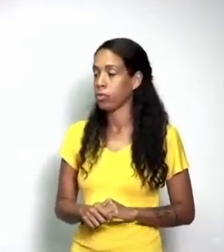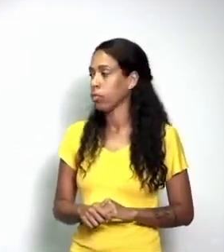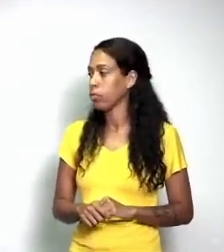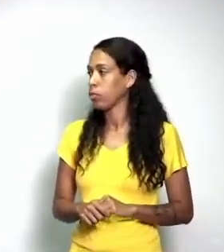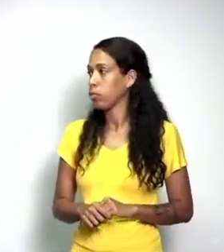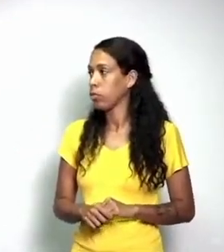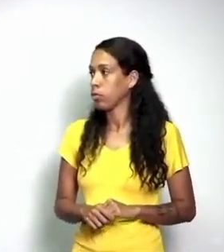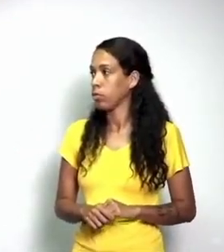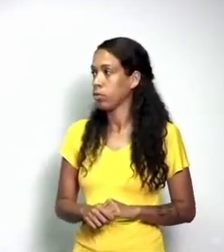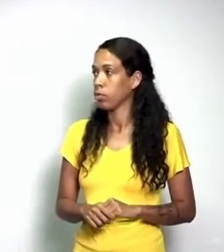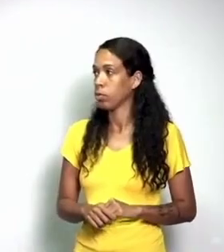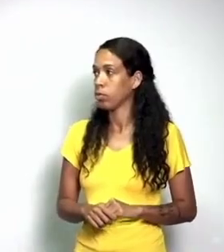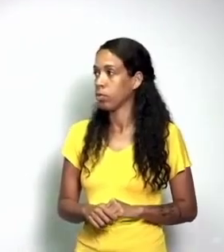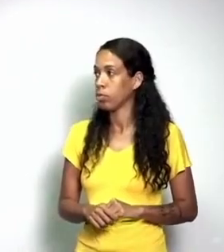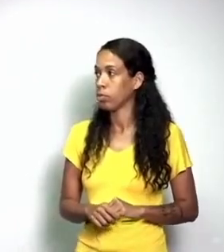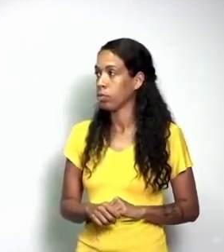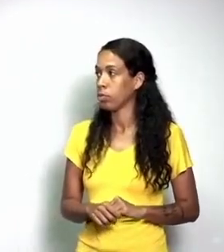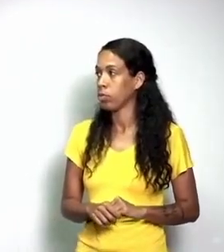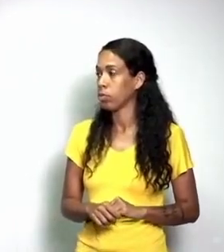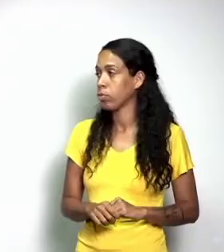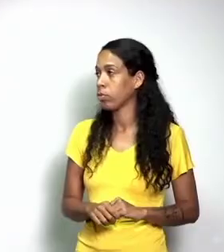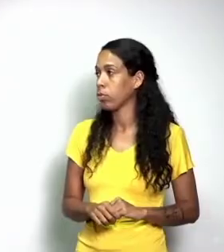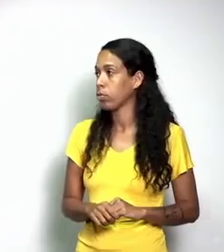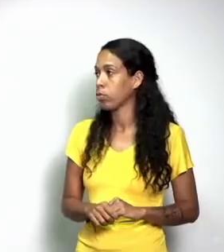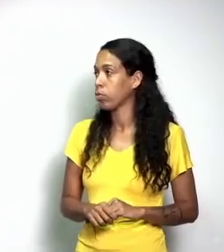Aí você pode liberar aqui no na válvulazinha.